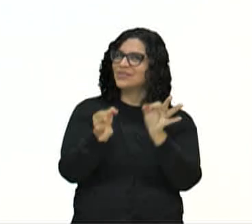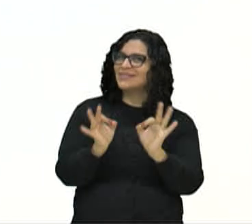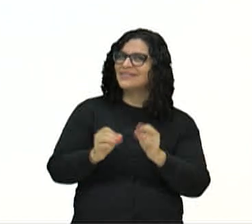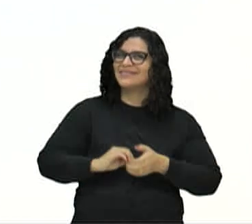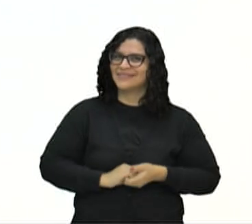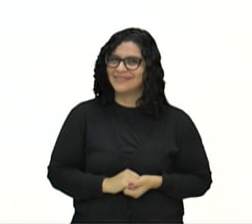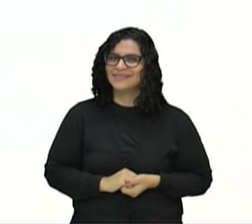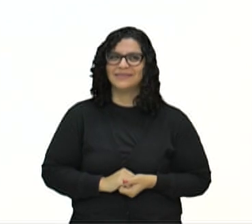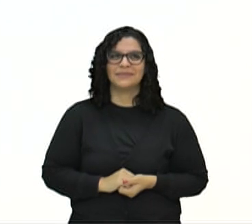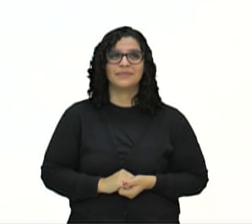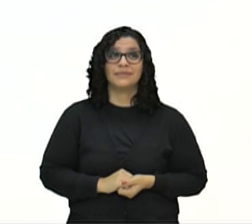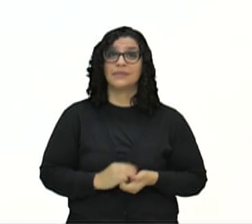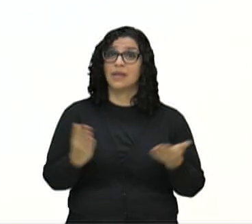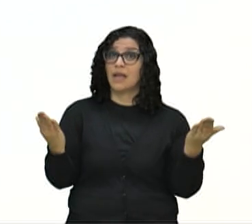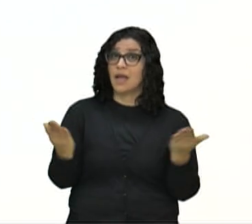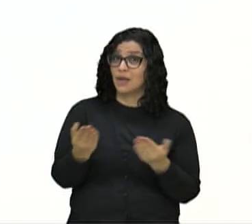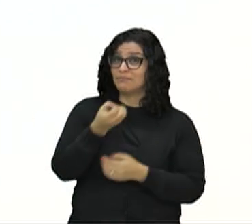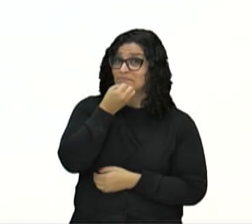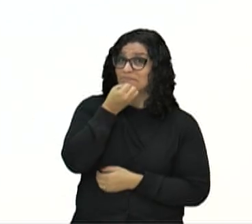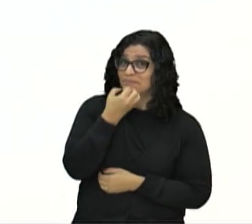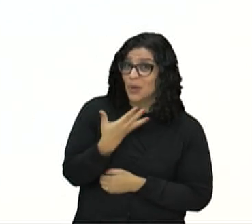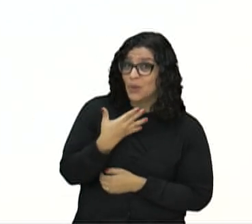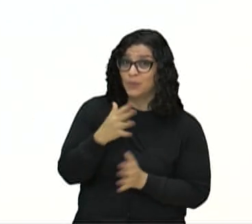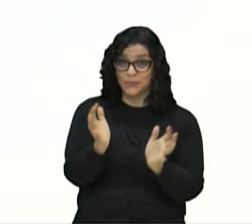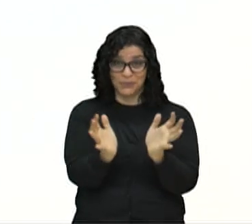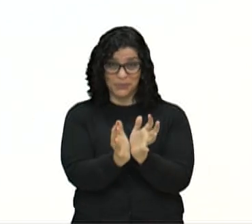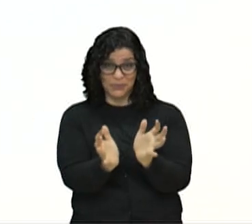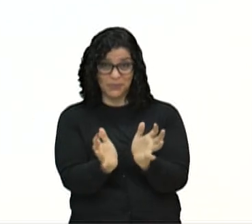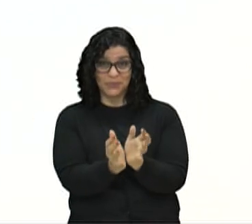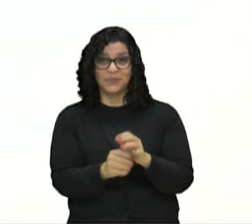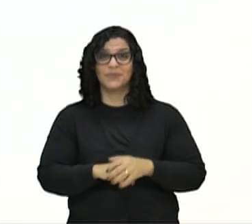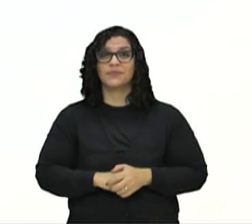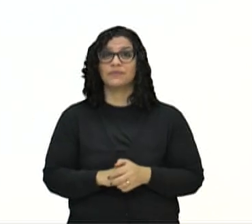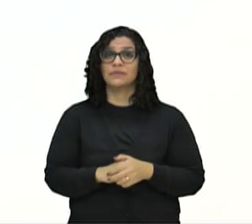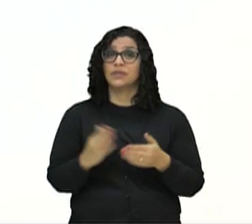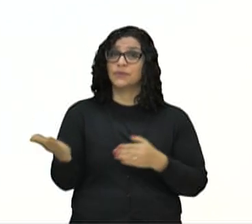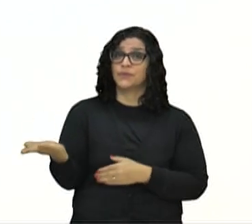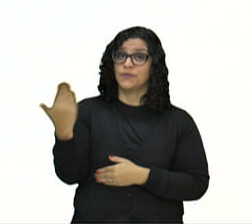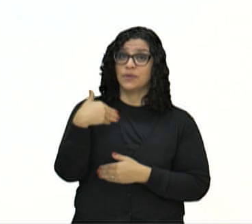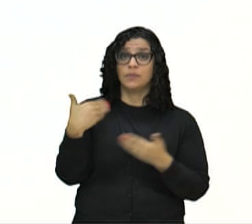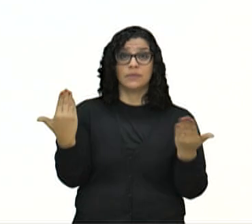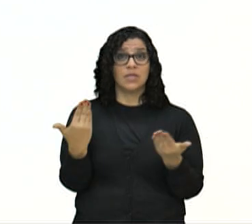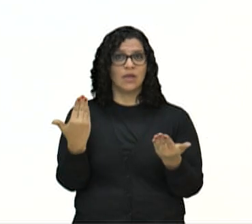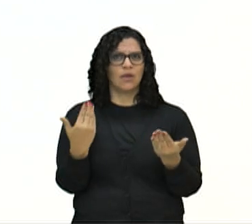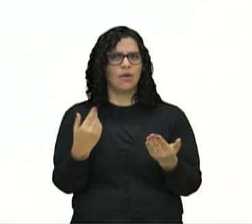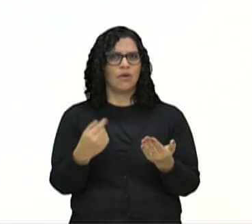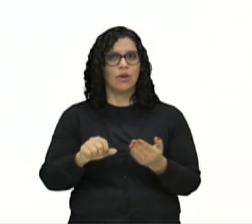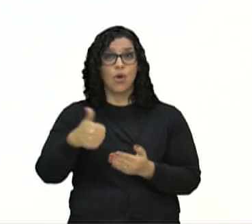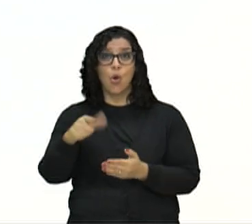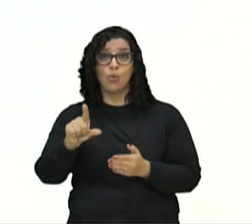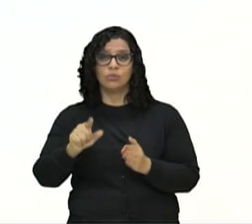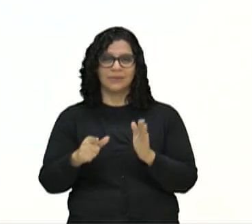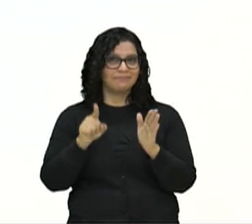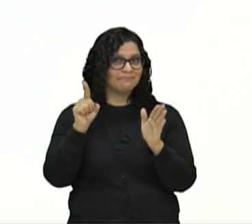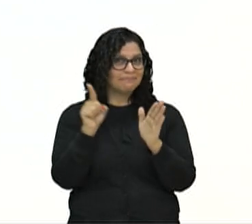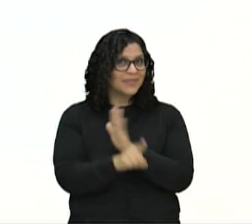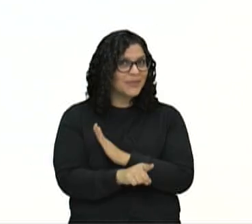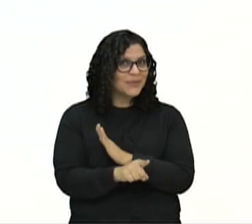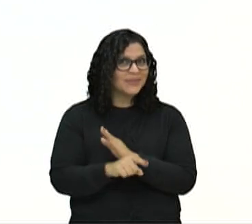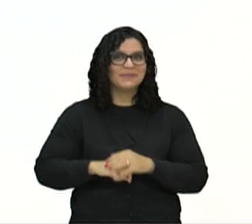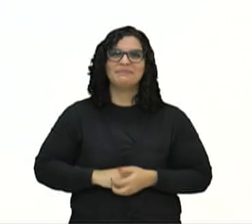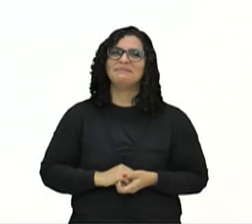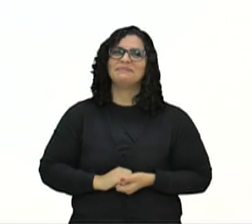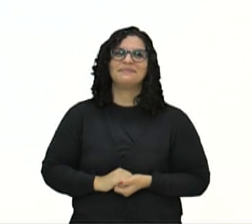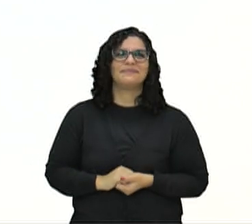acertou. Muito bem, turma. Vamos para mais um